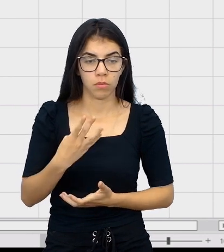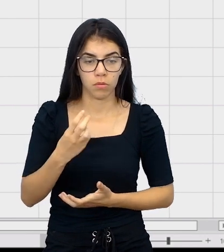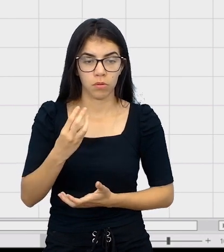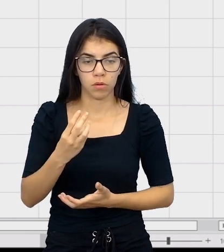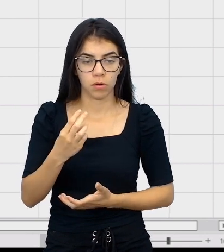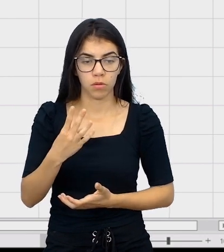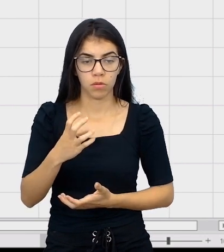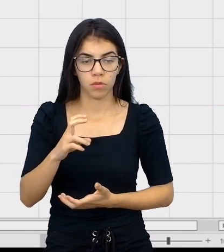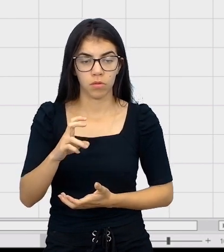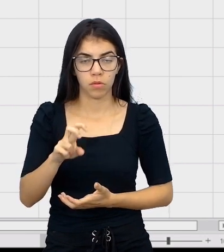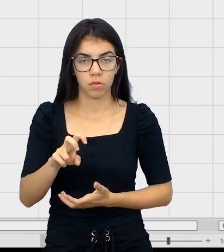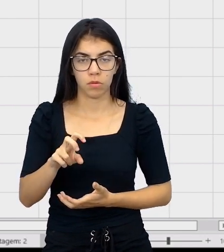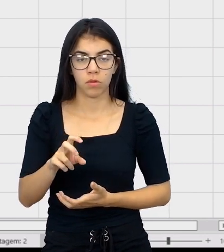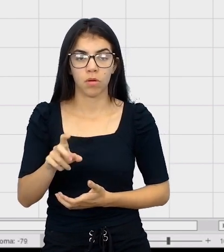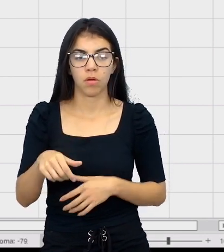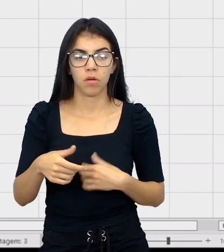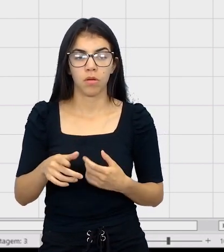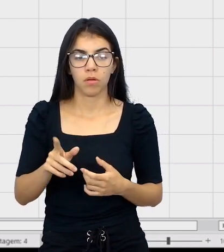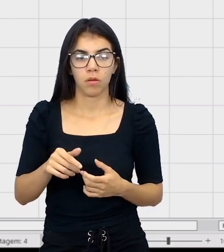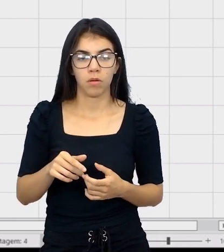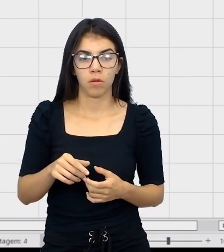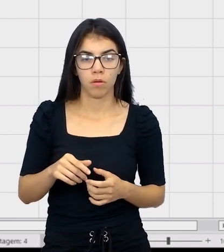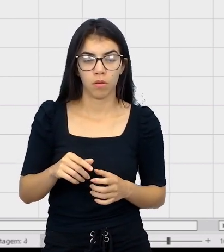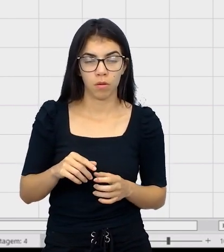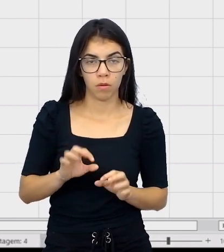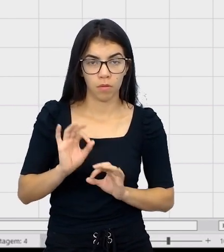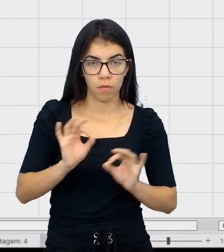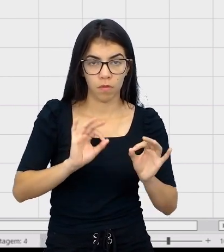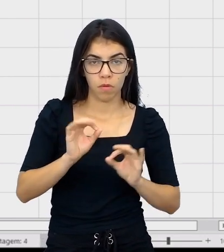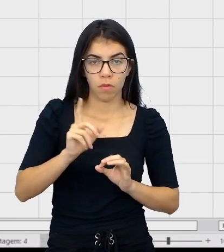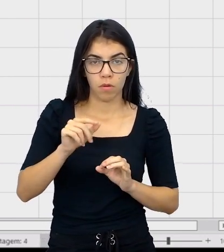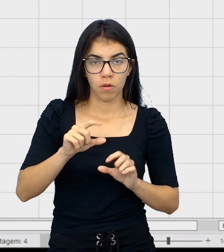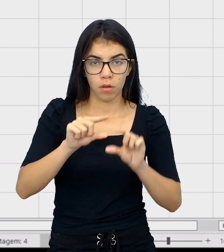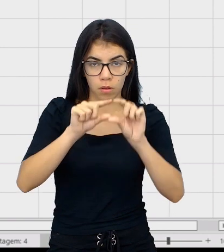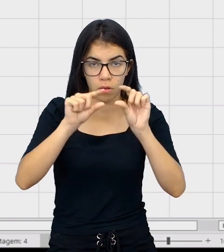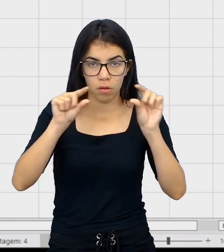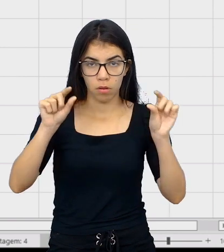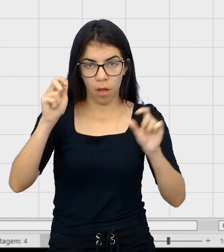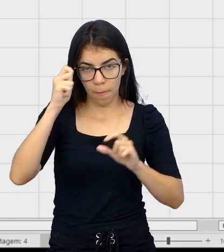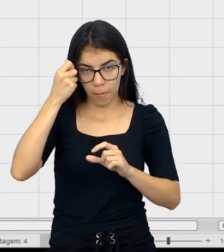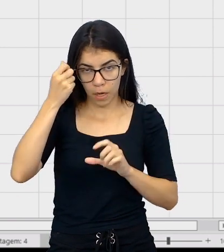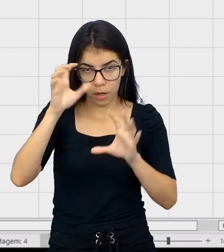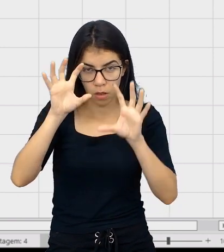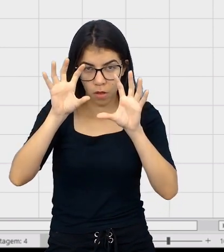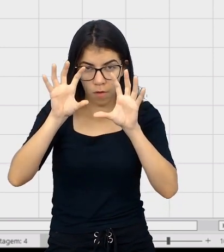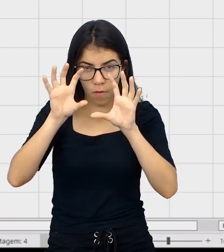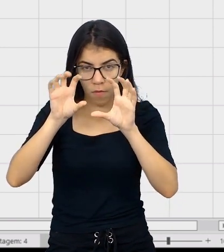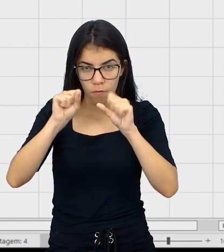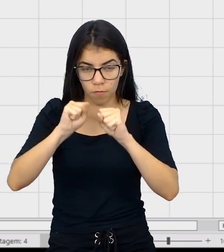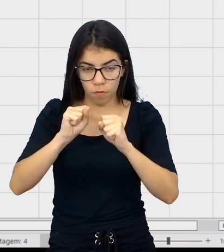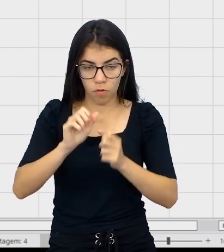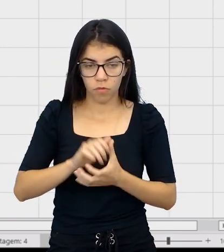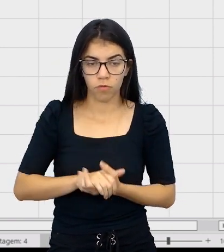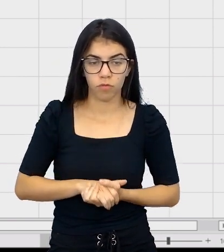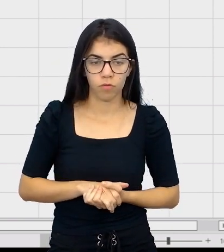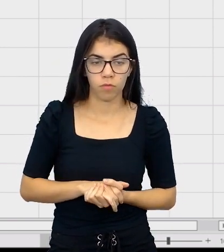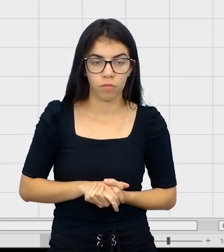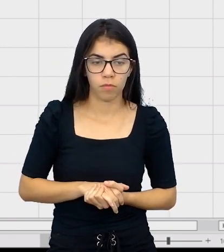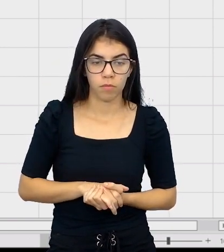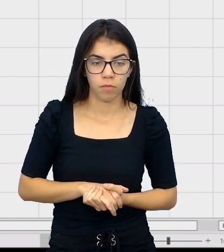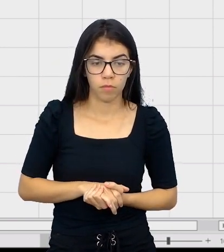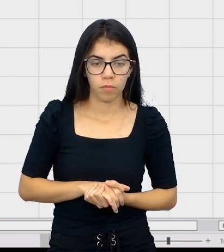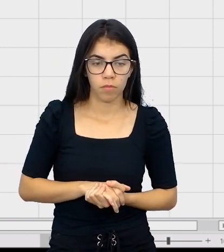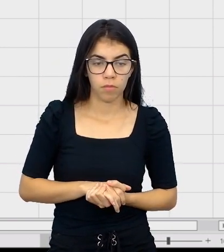né? Bacana, né? Tá bom. Agora eu vou pegar aqui e vou deixar essa primeira linha em negrito. Vou selecionar, eu sou fresca. Negrito. Tá